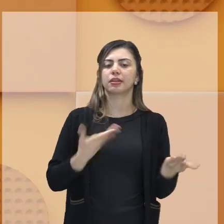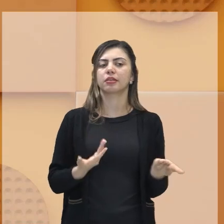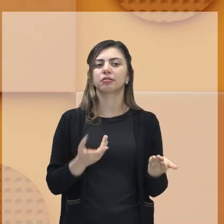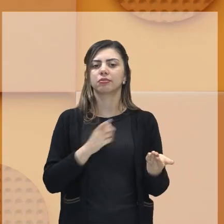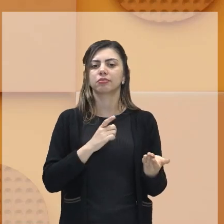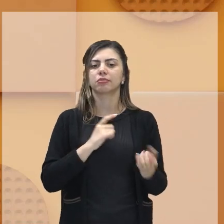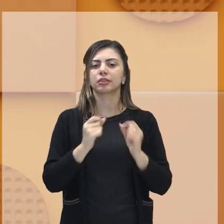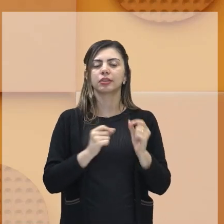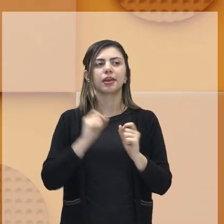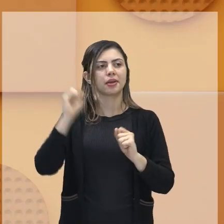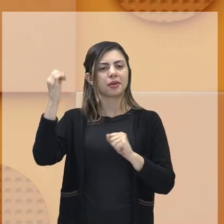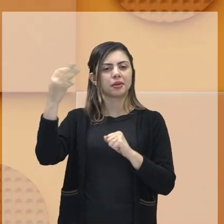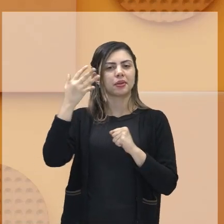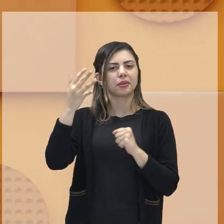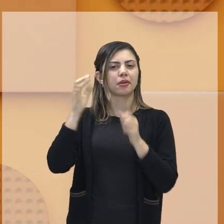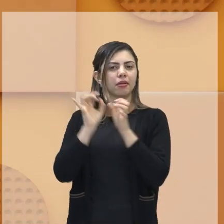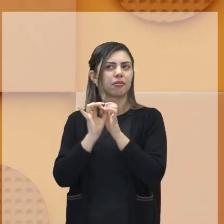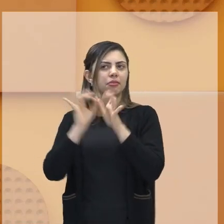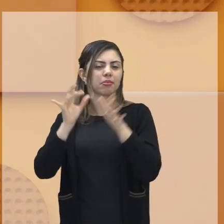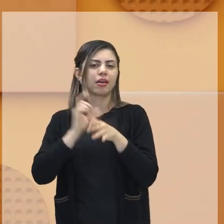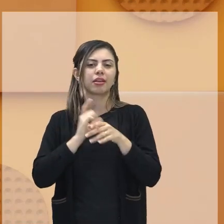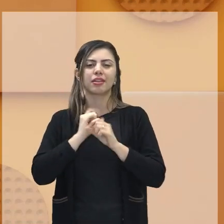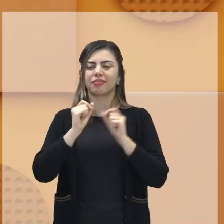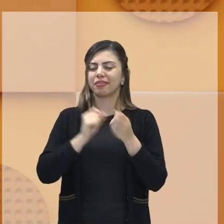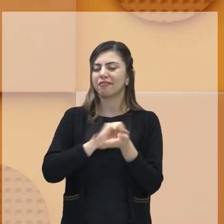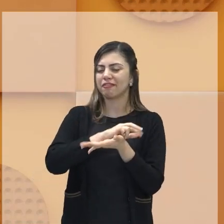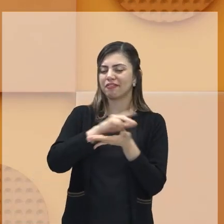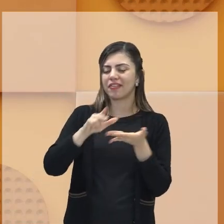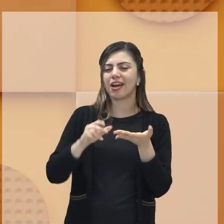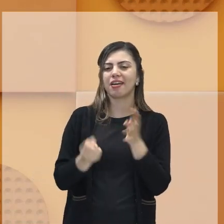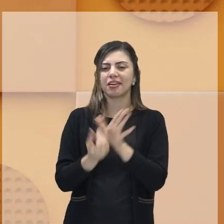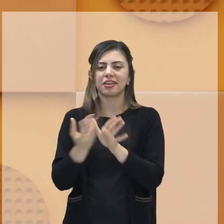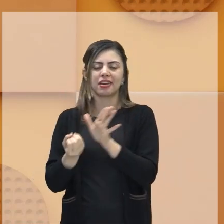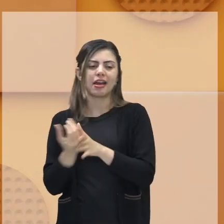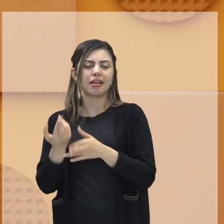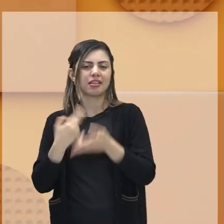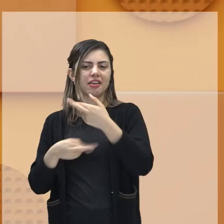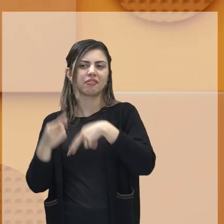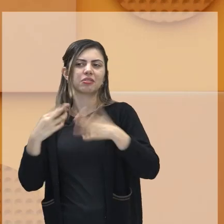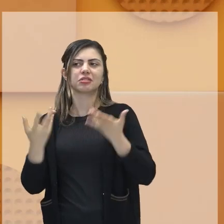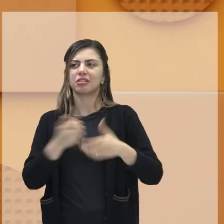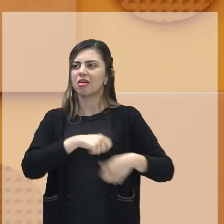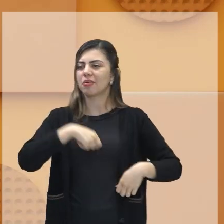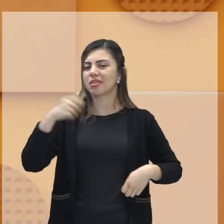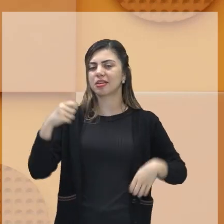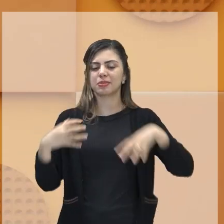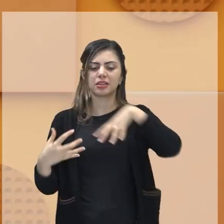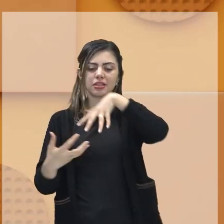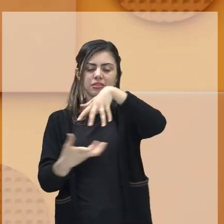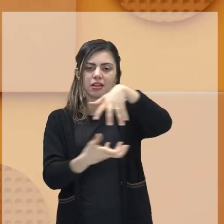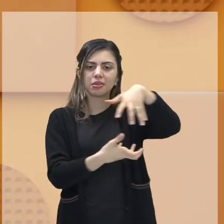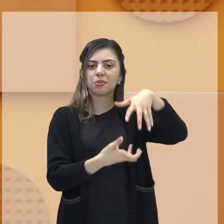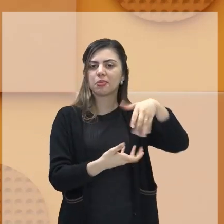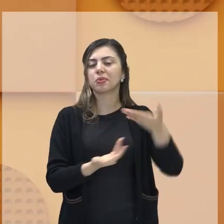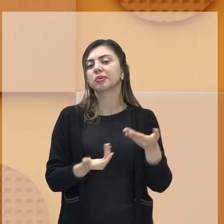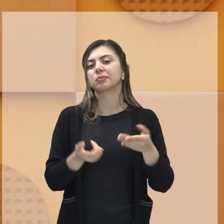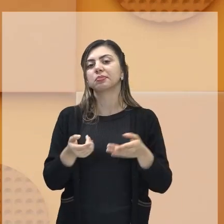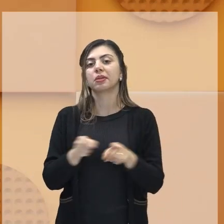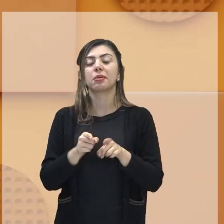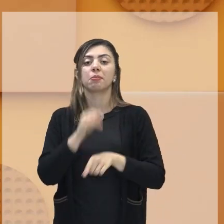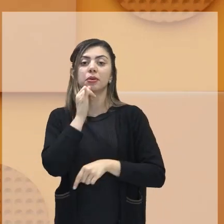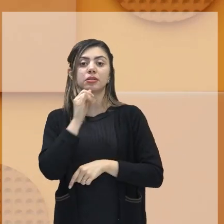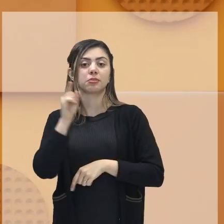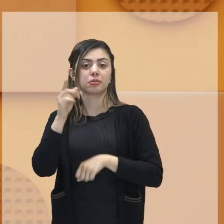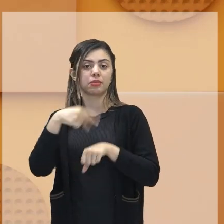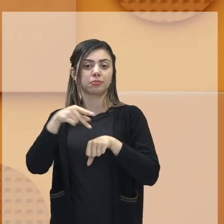das ideias iluministas que geraram tantos movimentos de revoluções e independência ao redor do mundo, como também, por exemplo, nos